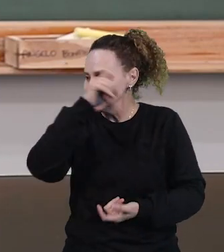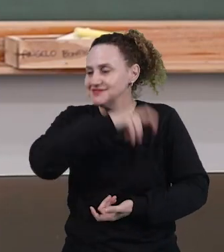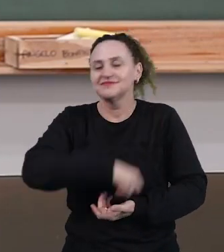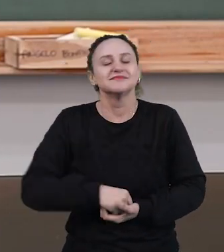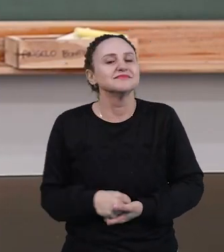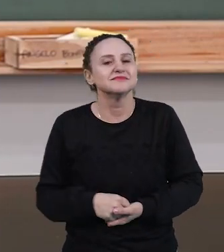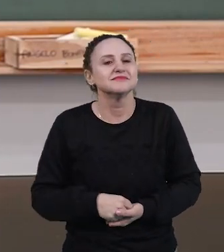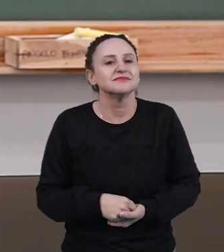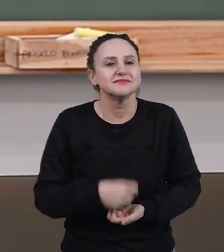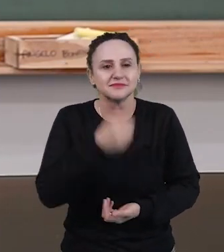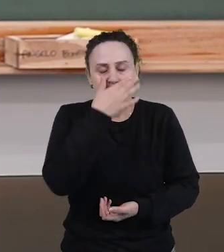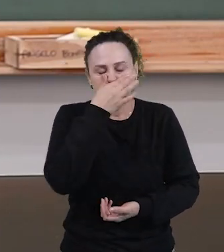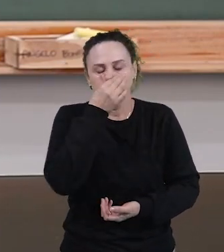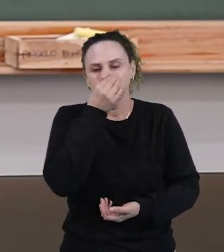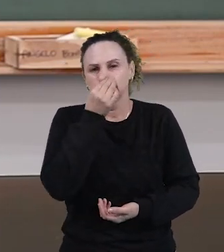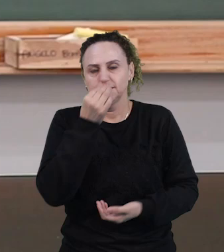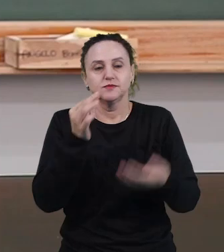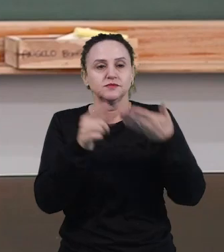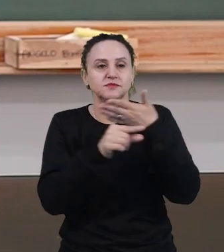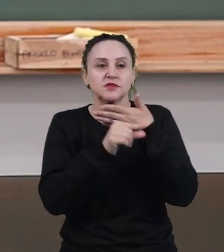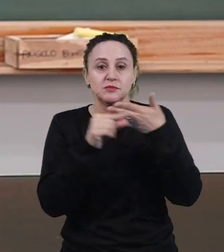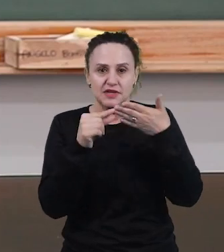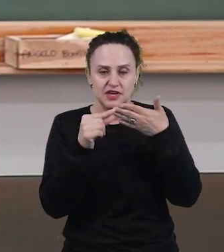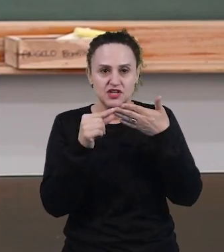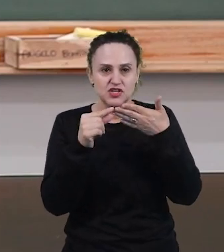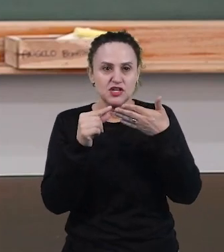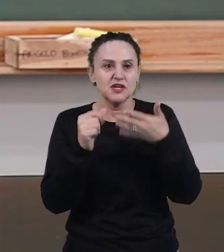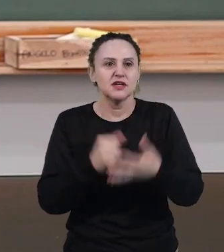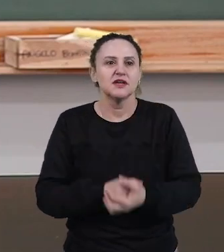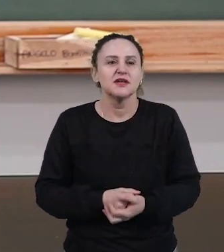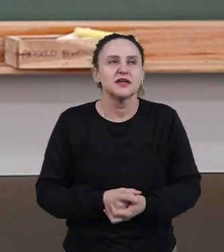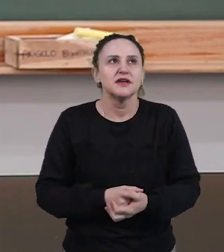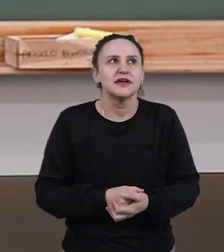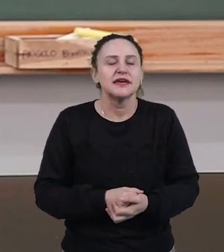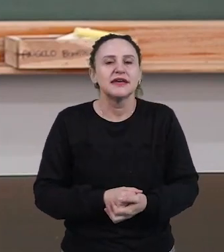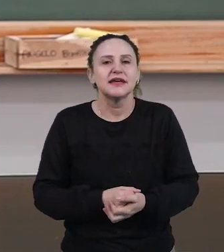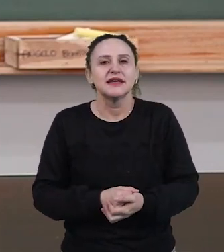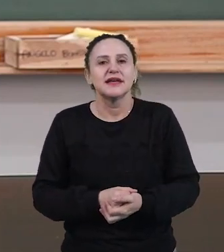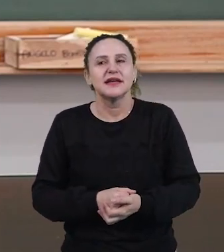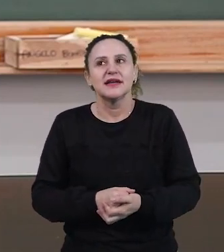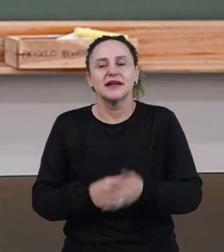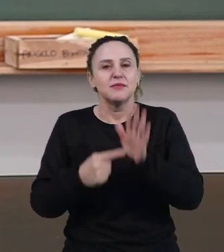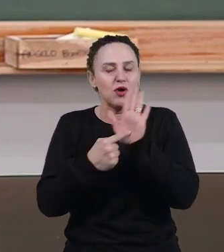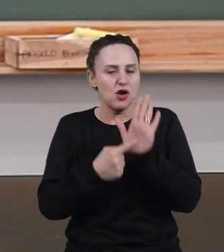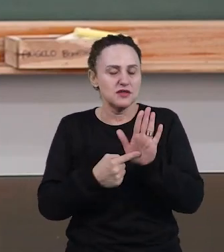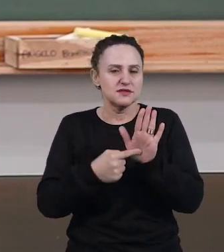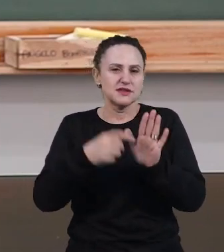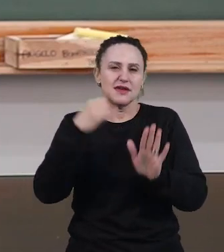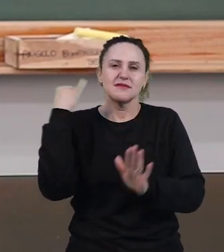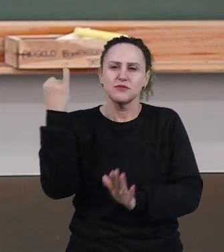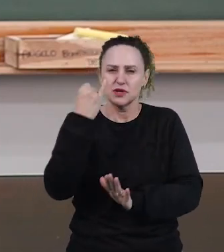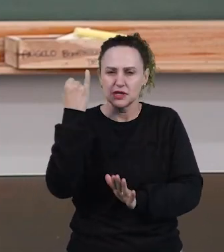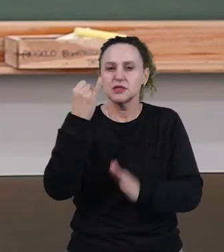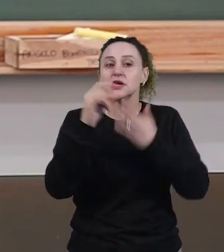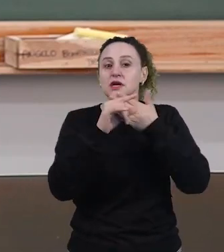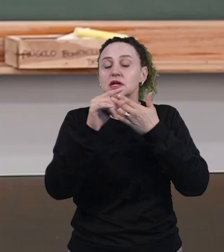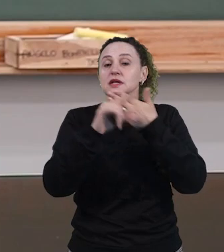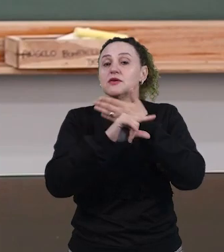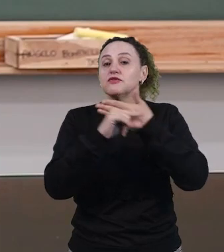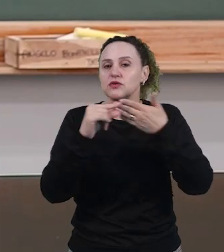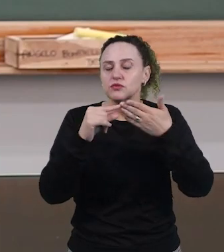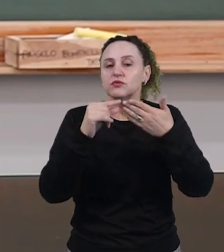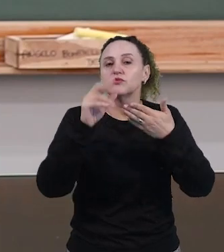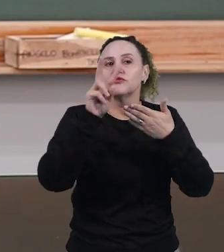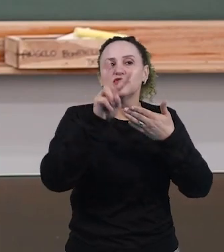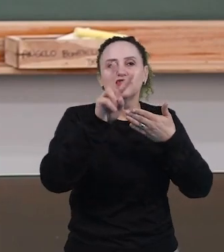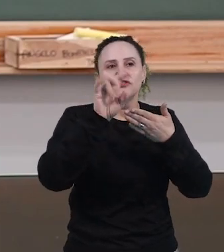O Piaget traz algo que é bem essencial, e acho que o Vygotsky também faz essa